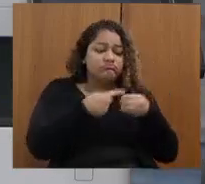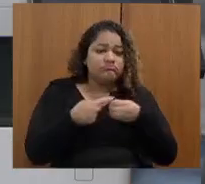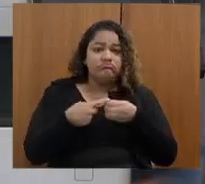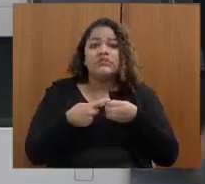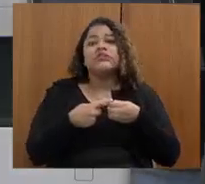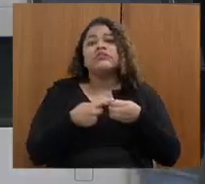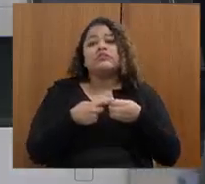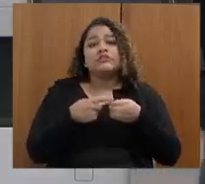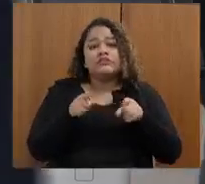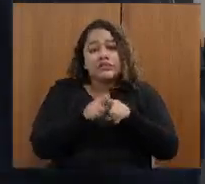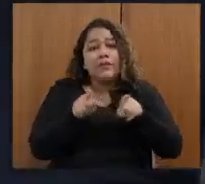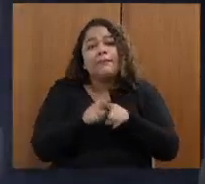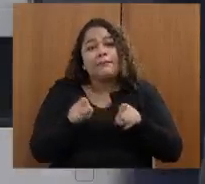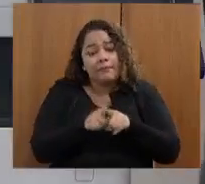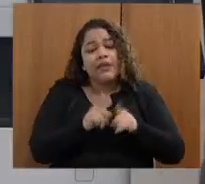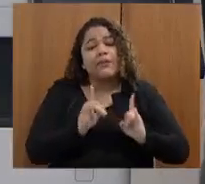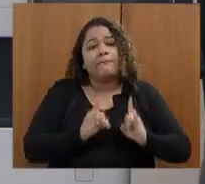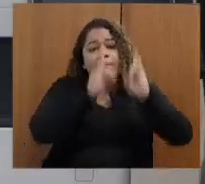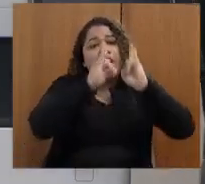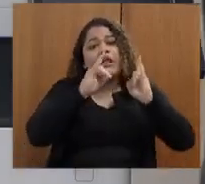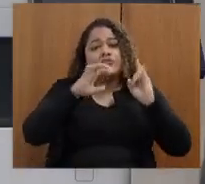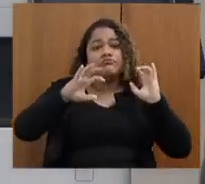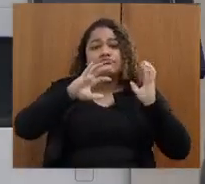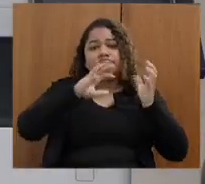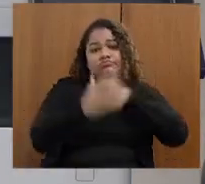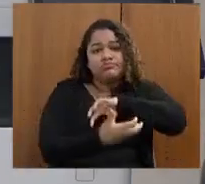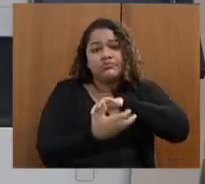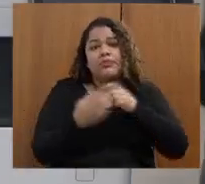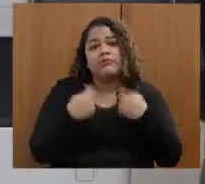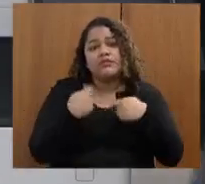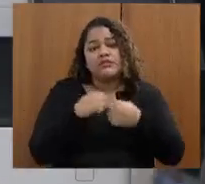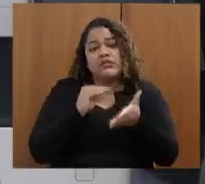com a necessidade desses investimentos acontecendo